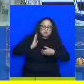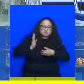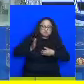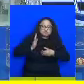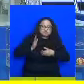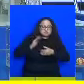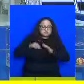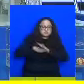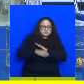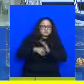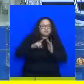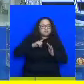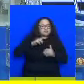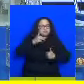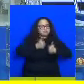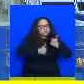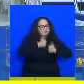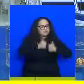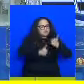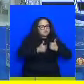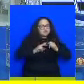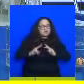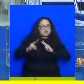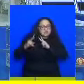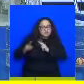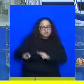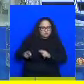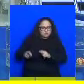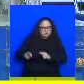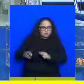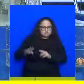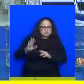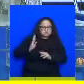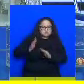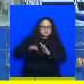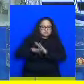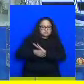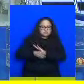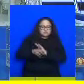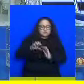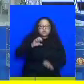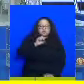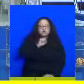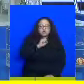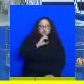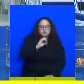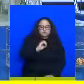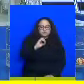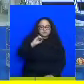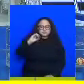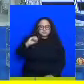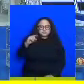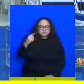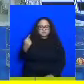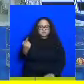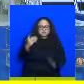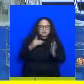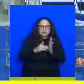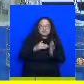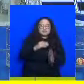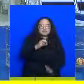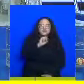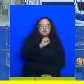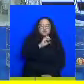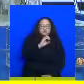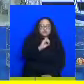do coração, que possui o mesmo universo de números da Time Mania, sendo que, ou seja, 80 bolas numeradas de 0 a 80, e sendo